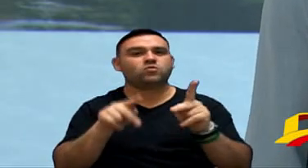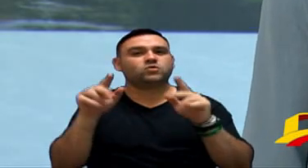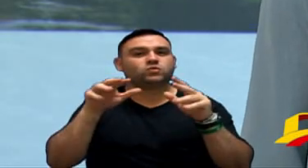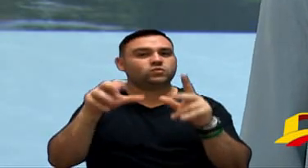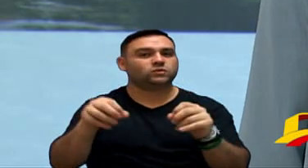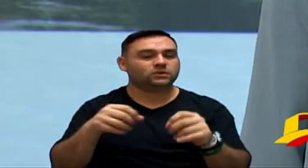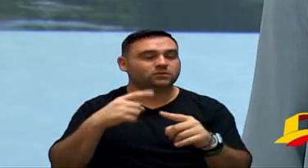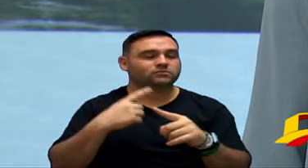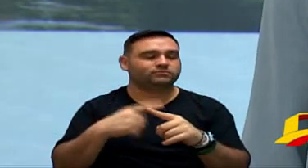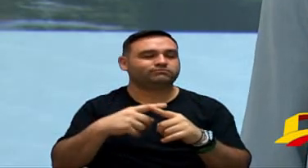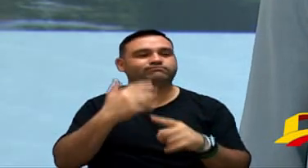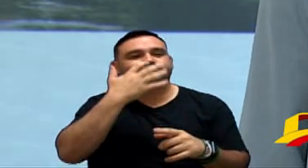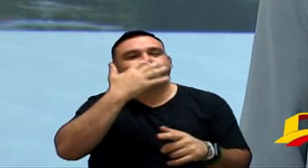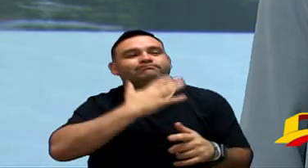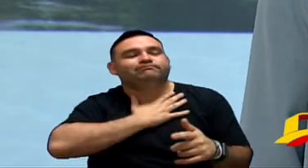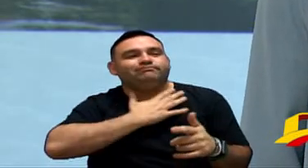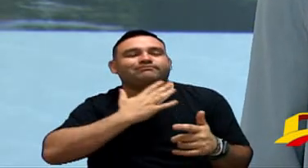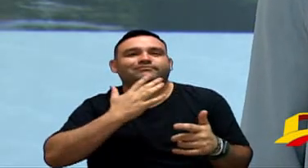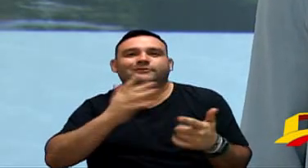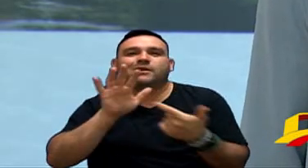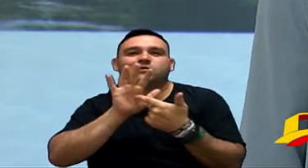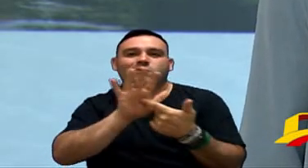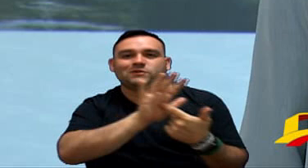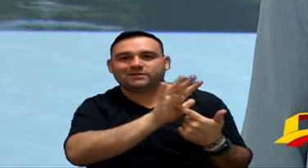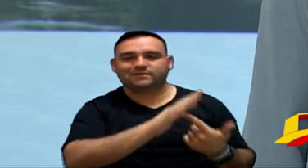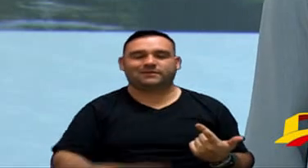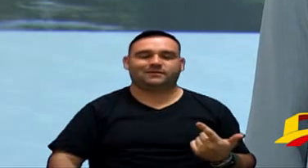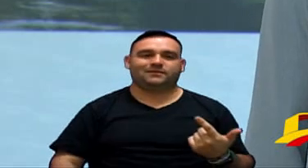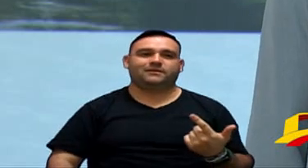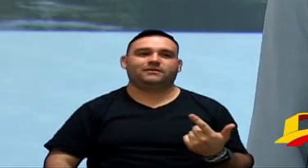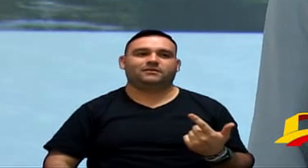aqui prestigia essas Exposições